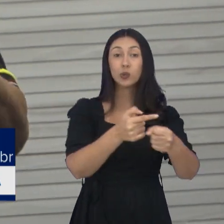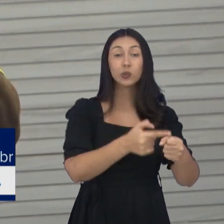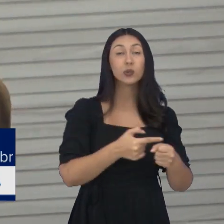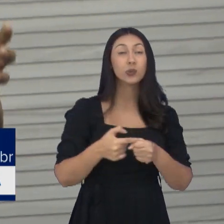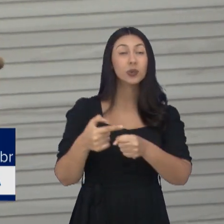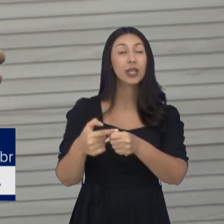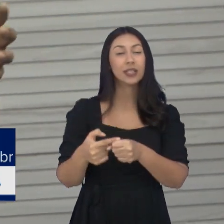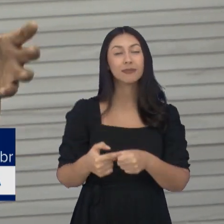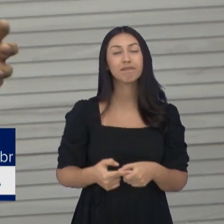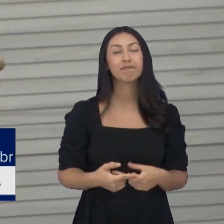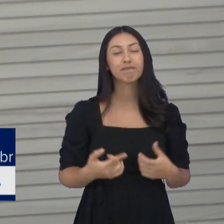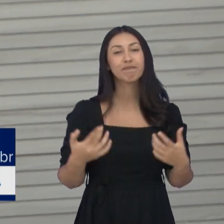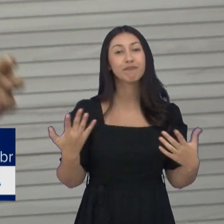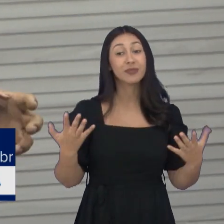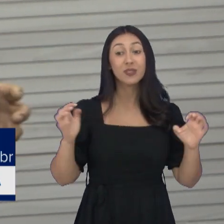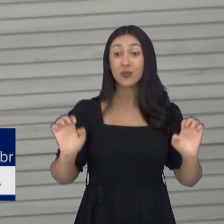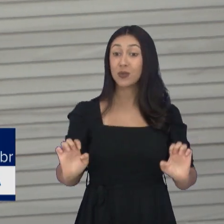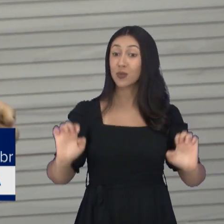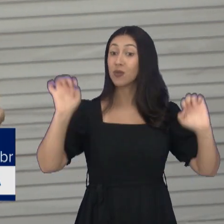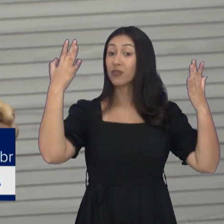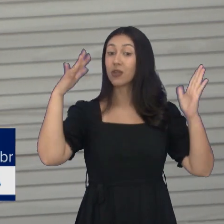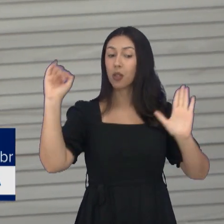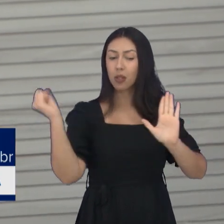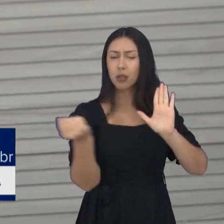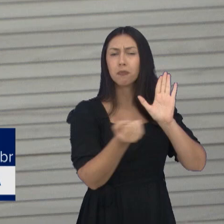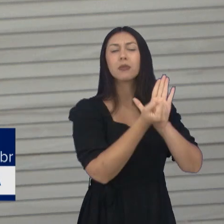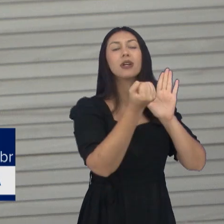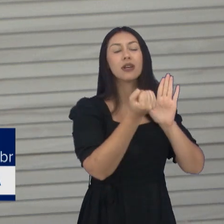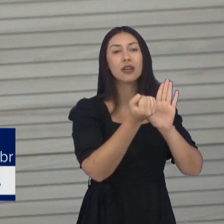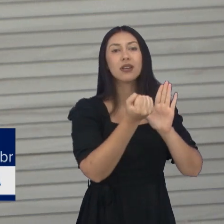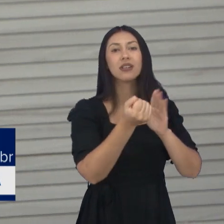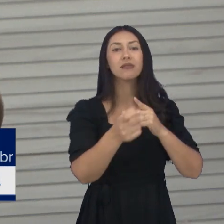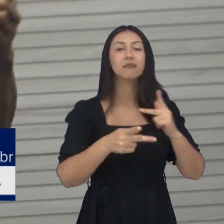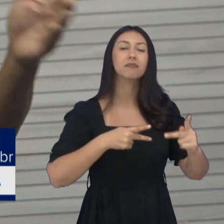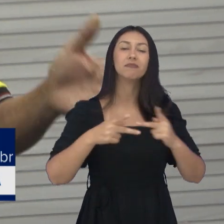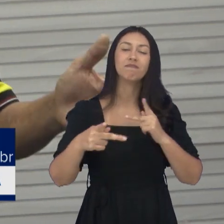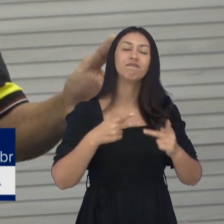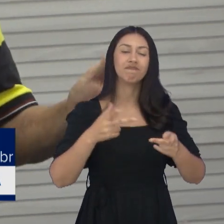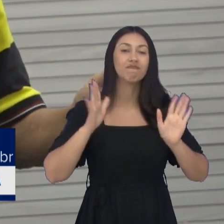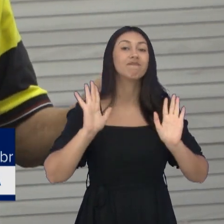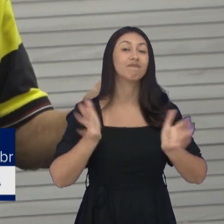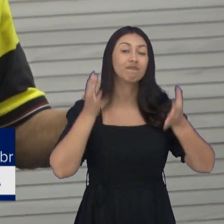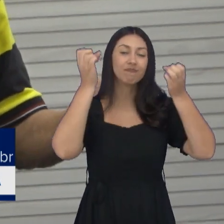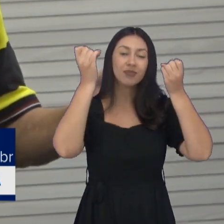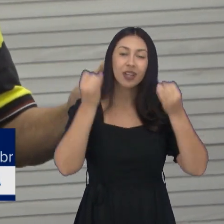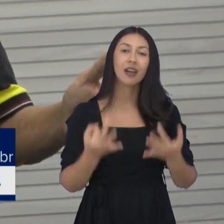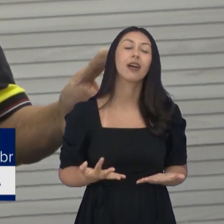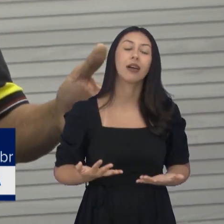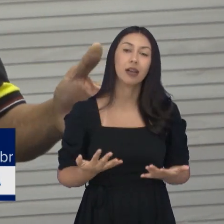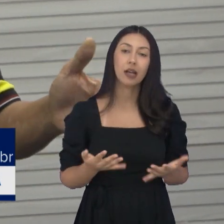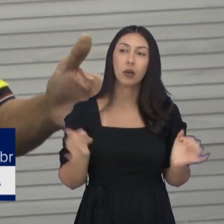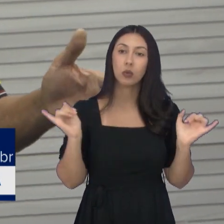deputados. Então, um evento marcante para a nossa cidade. E, como eu disse lá no evento, né, a